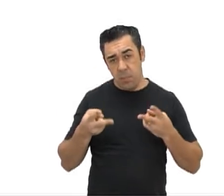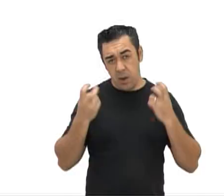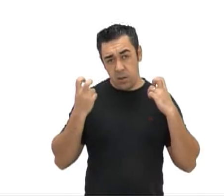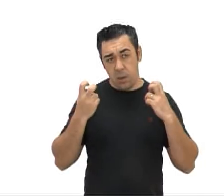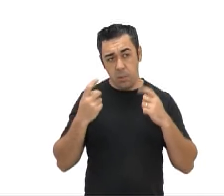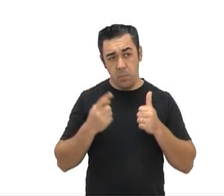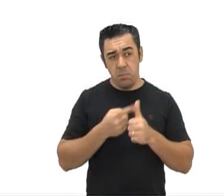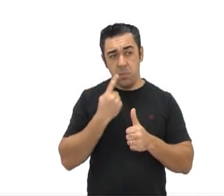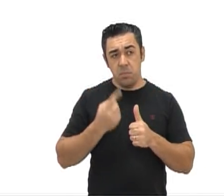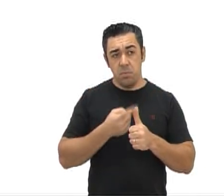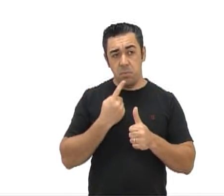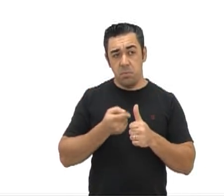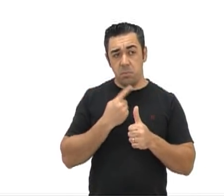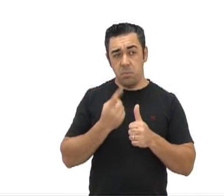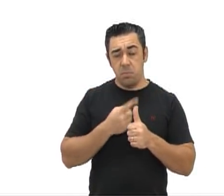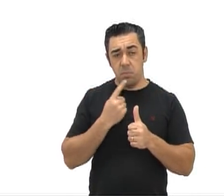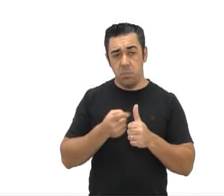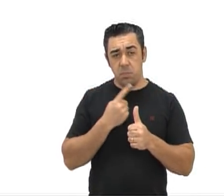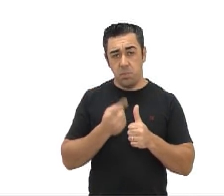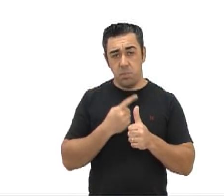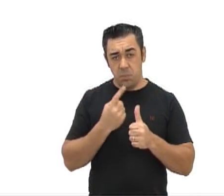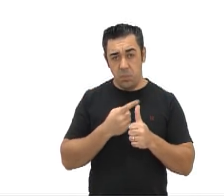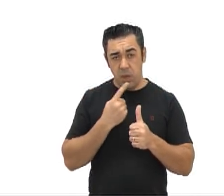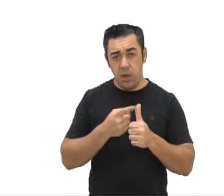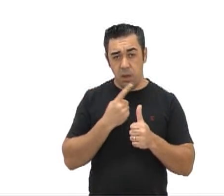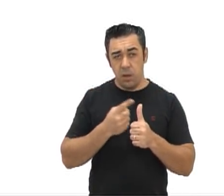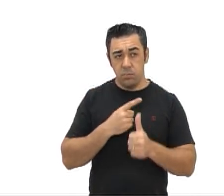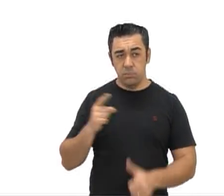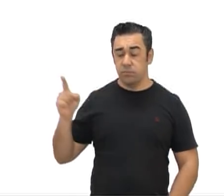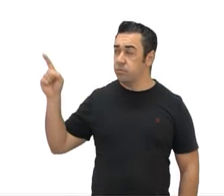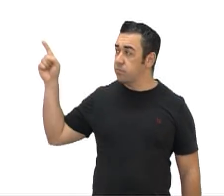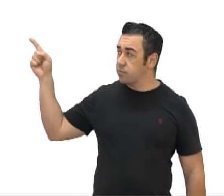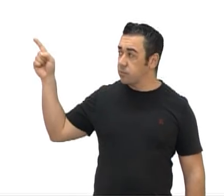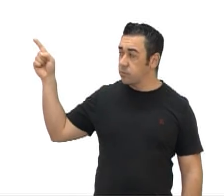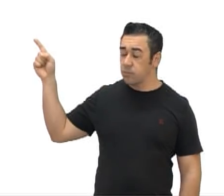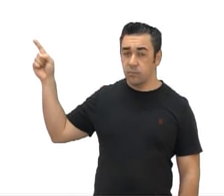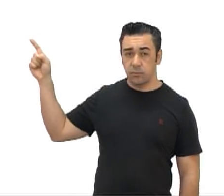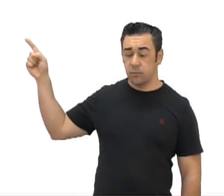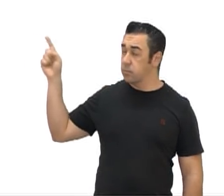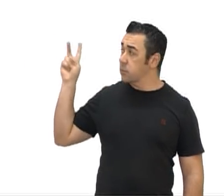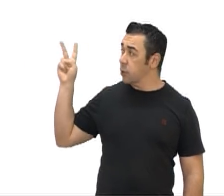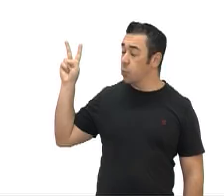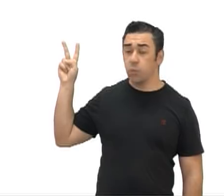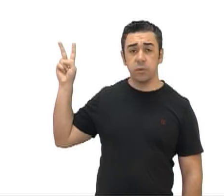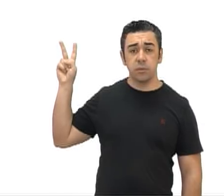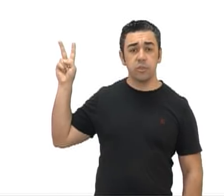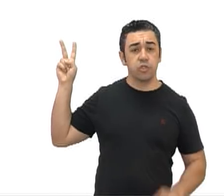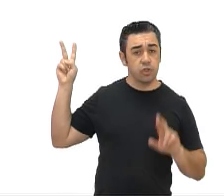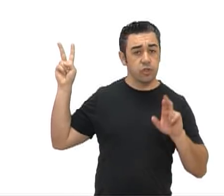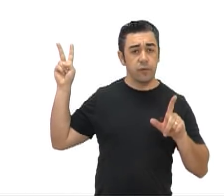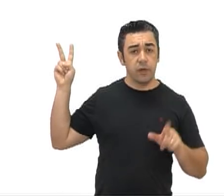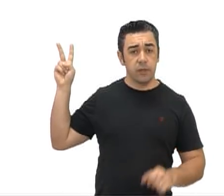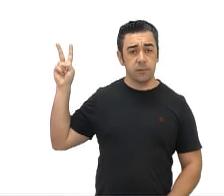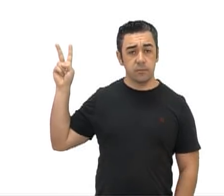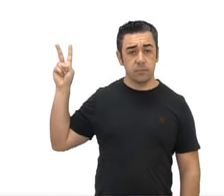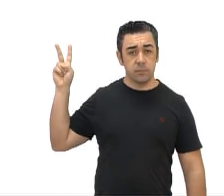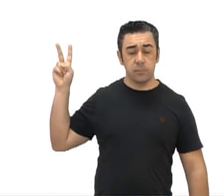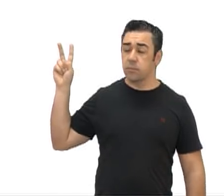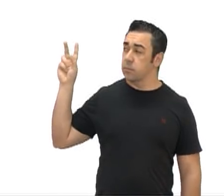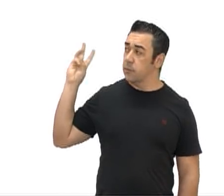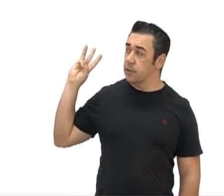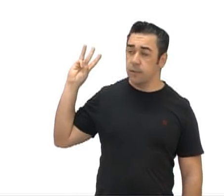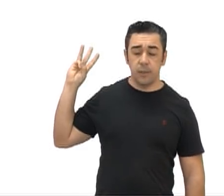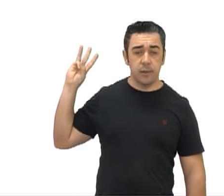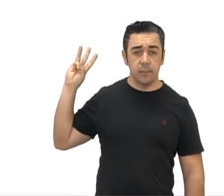imagem, ela tem um eixo de simetria e a segunda tem um eixo de simetria diferente, assim como